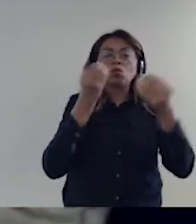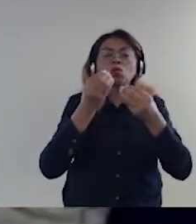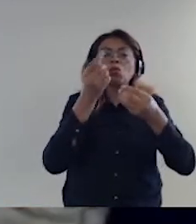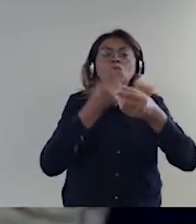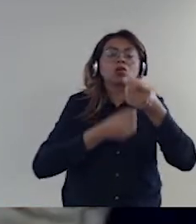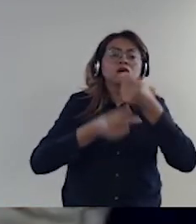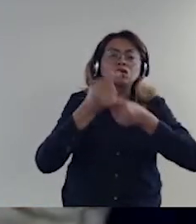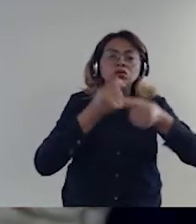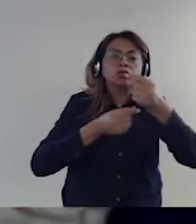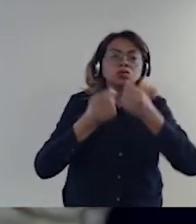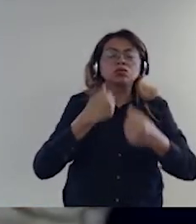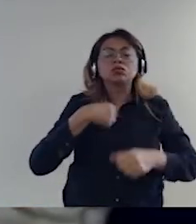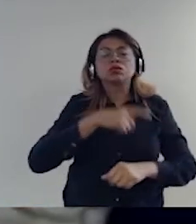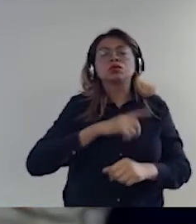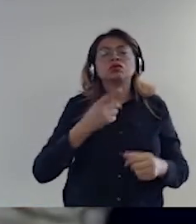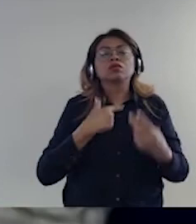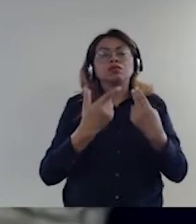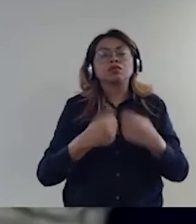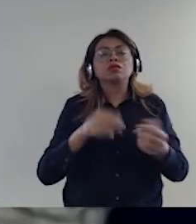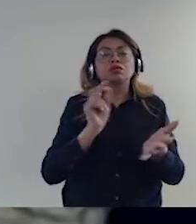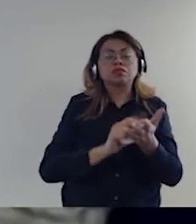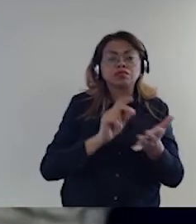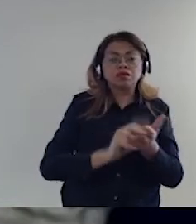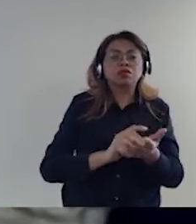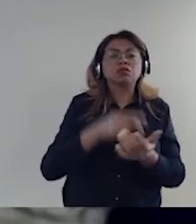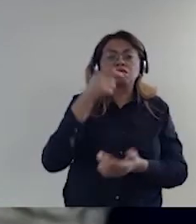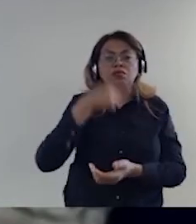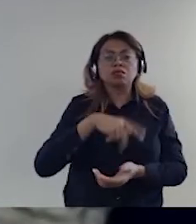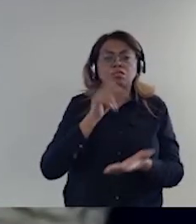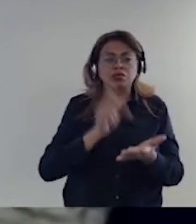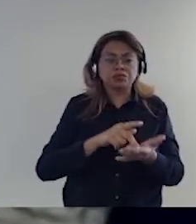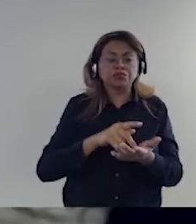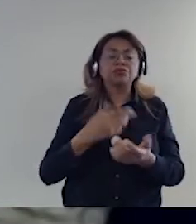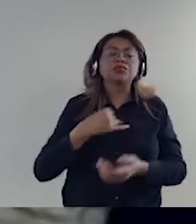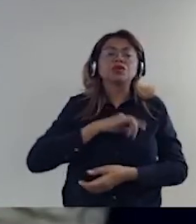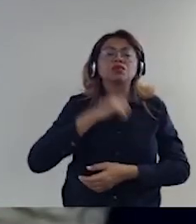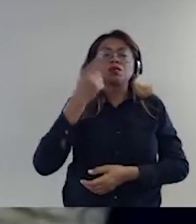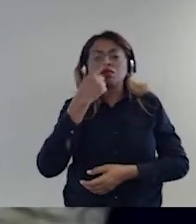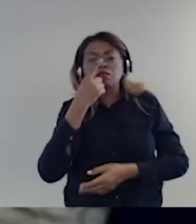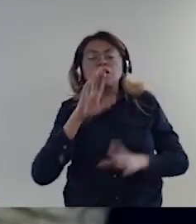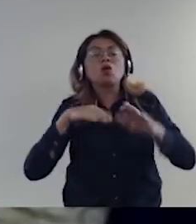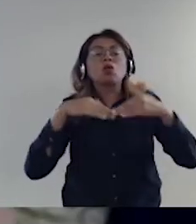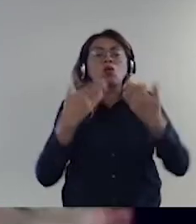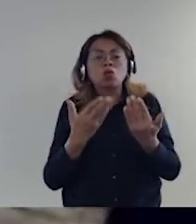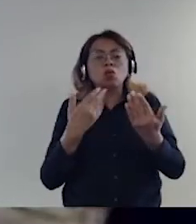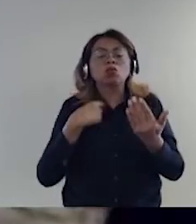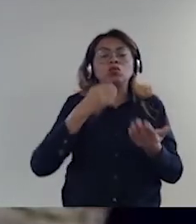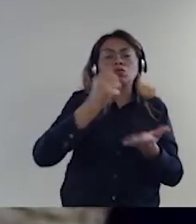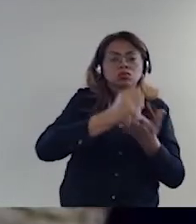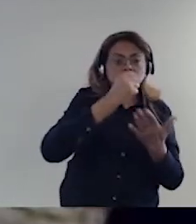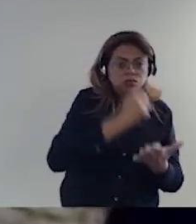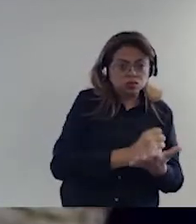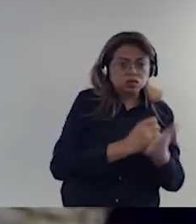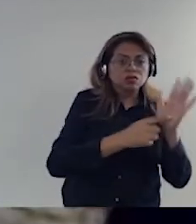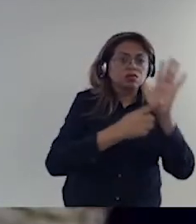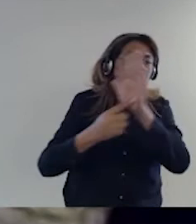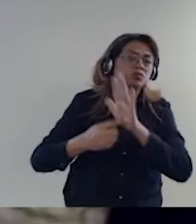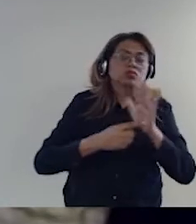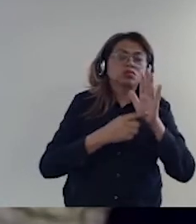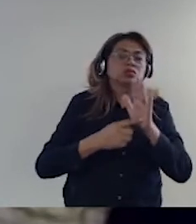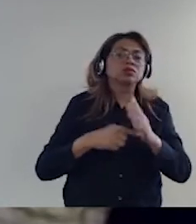funcionar pressupõe a realidade. Ora bem, quais são os contratos que, do meu ponto de vista, aqui vão revelar grandes problemas?